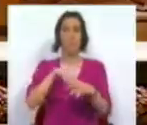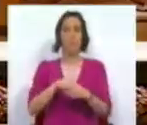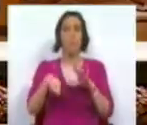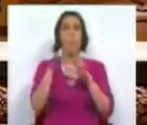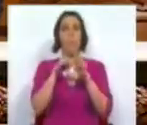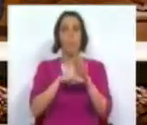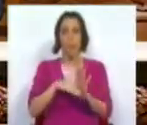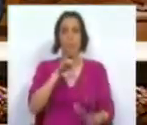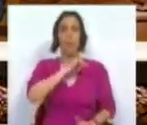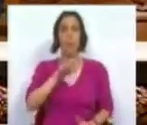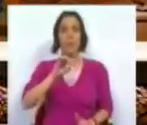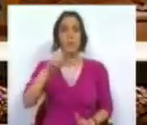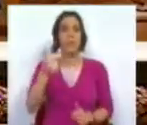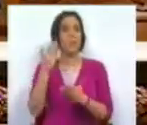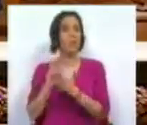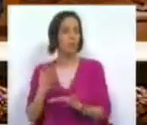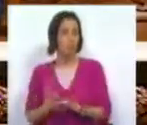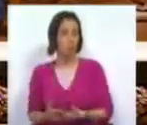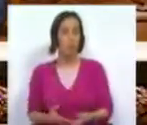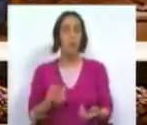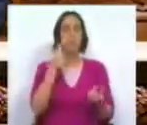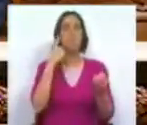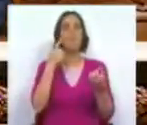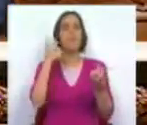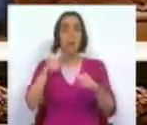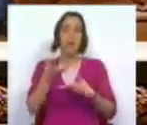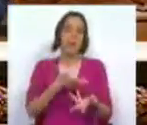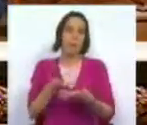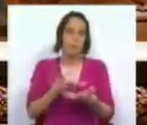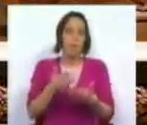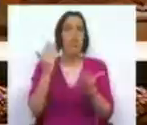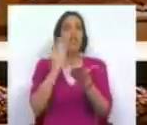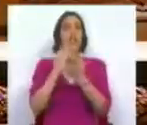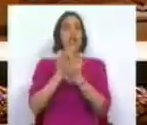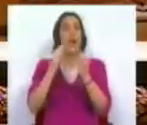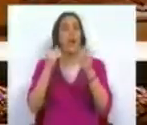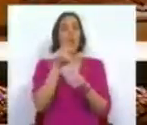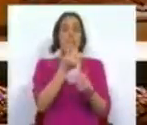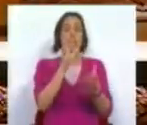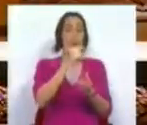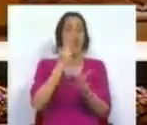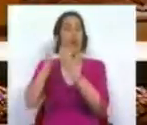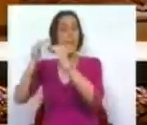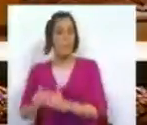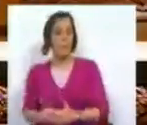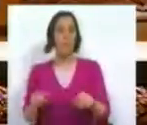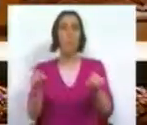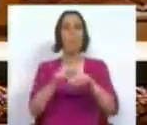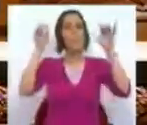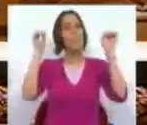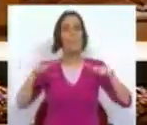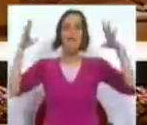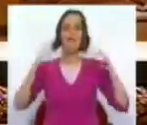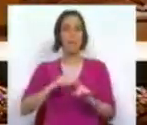pelo programa 205 escolas. Mais recursos e menos escolas. E como por magia,